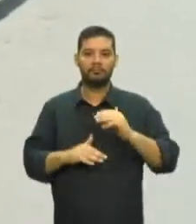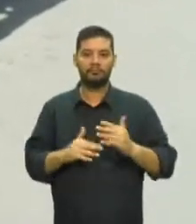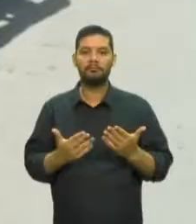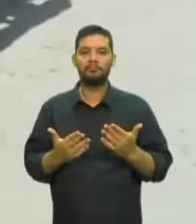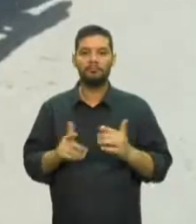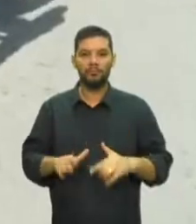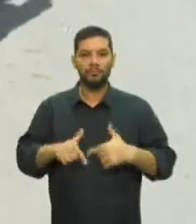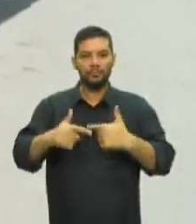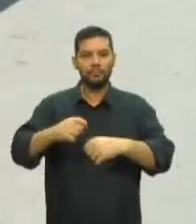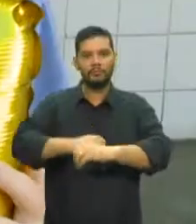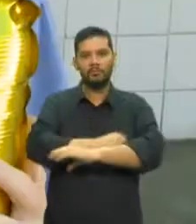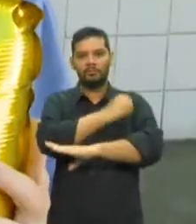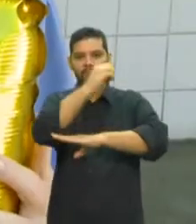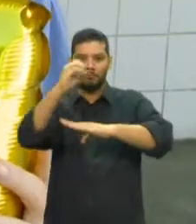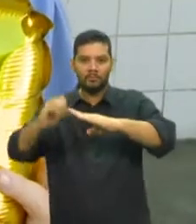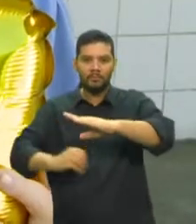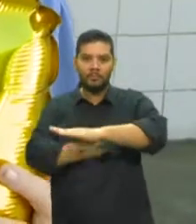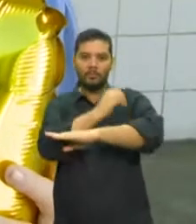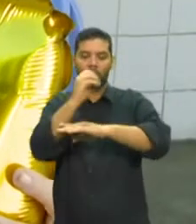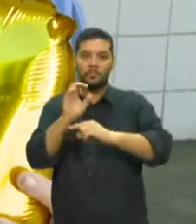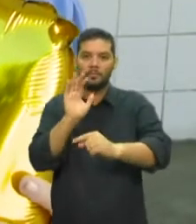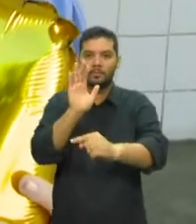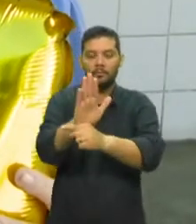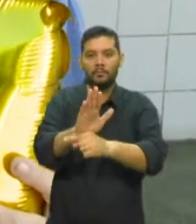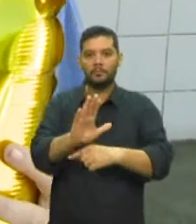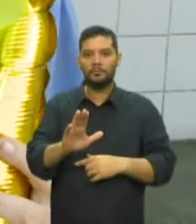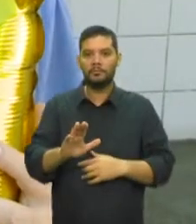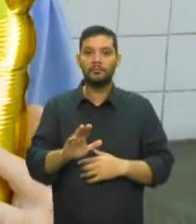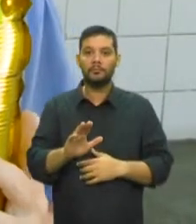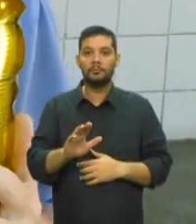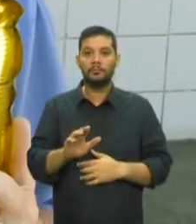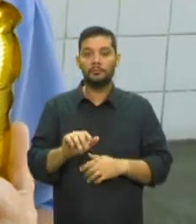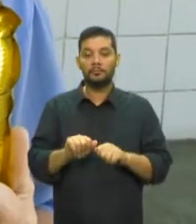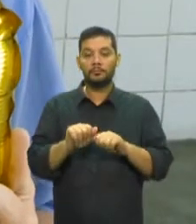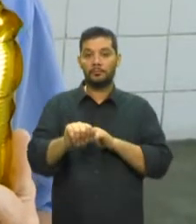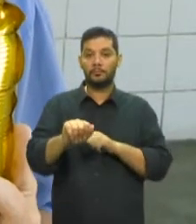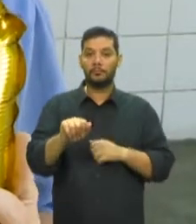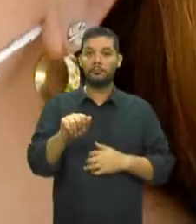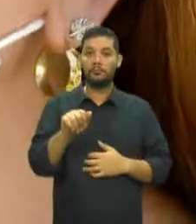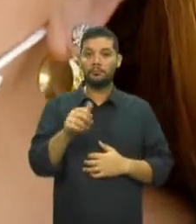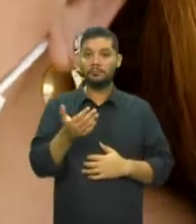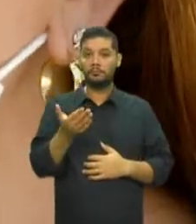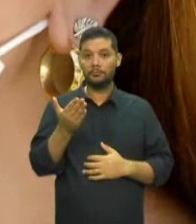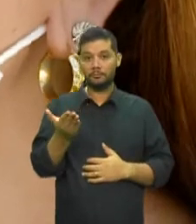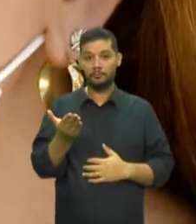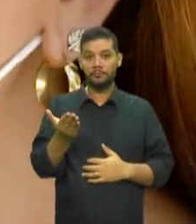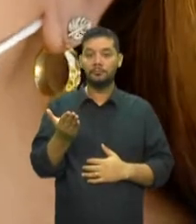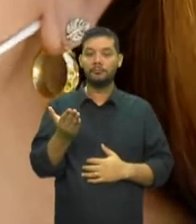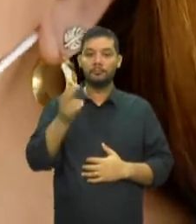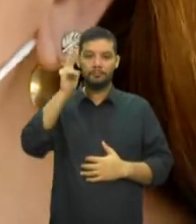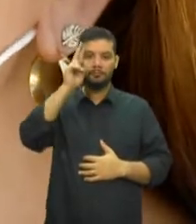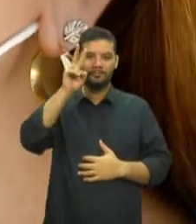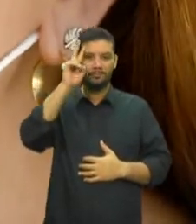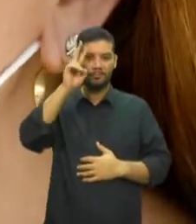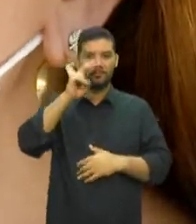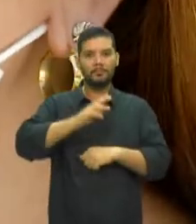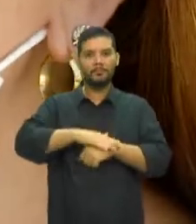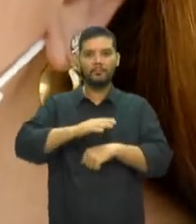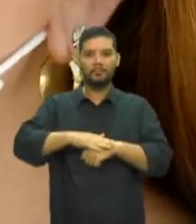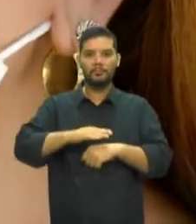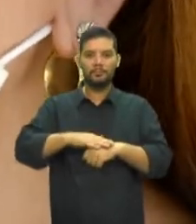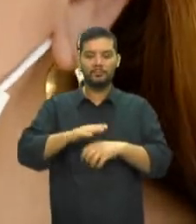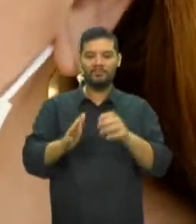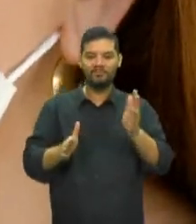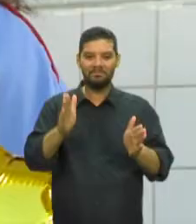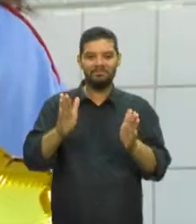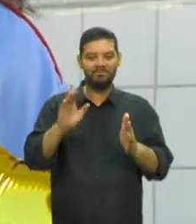para salvar vidas. A assistente social do hospital, Francione Carvalho, relembra os momentos decisivos no meio